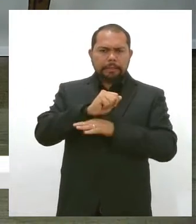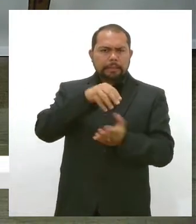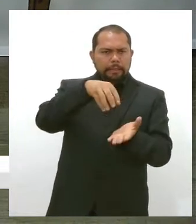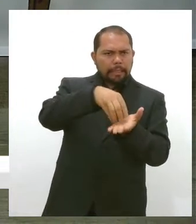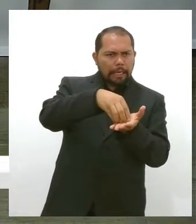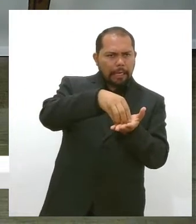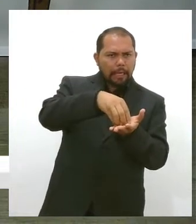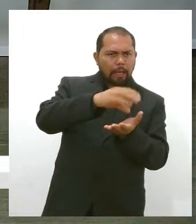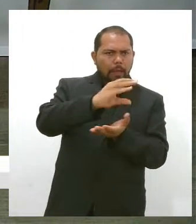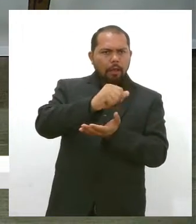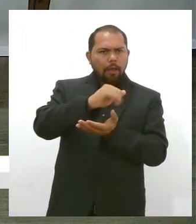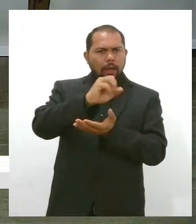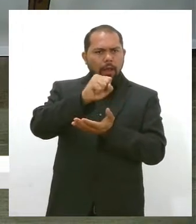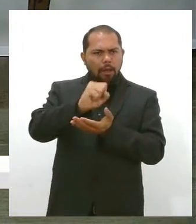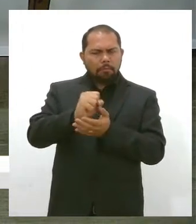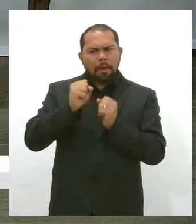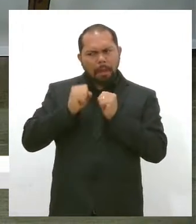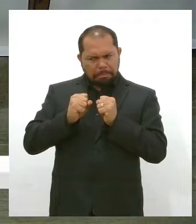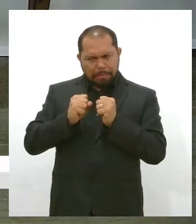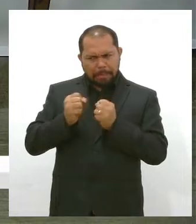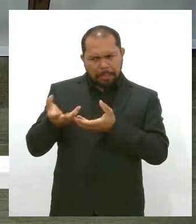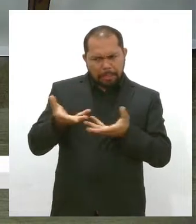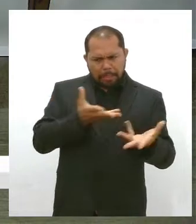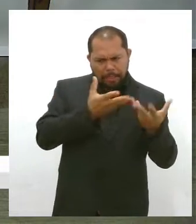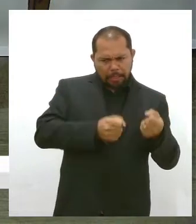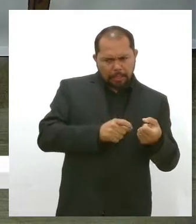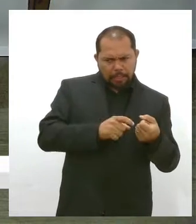parte dos procedimentos ou não?